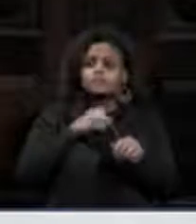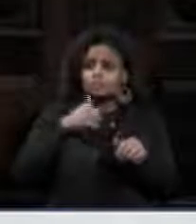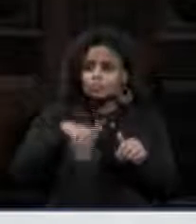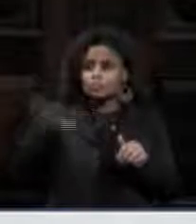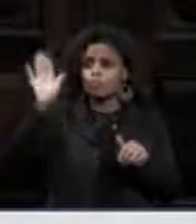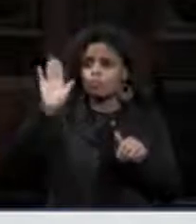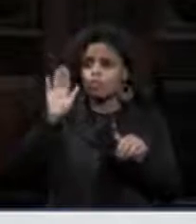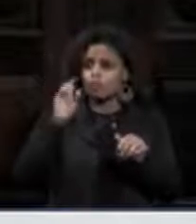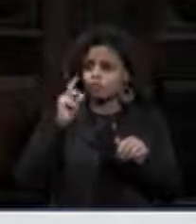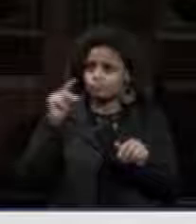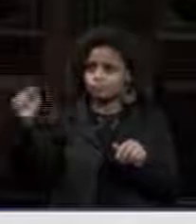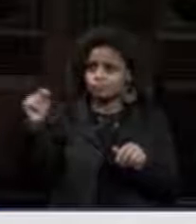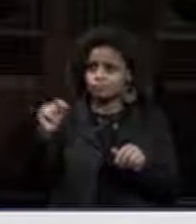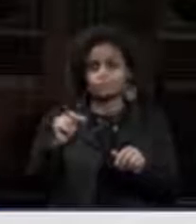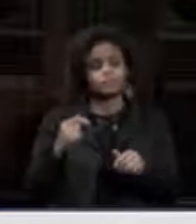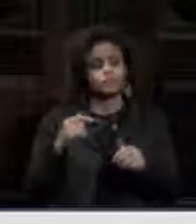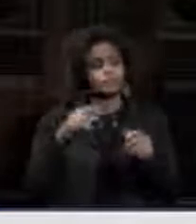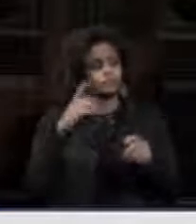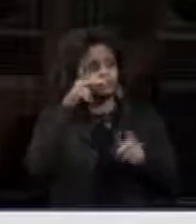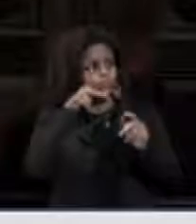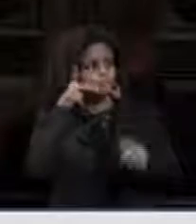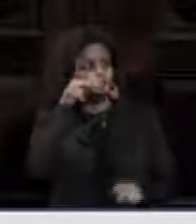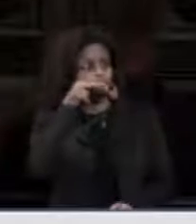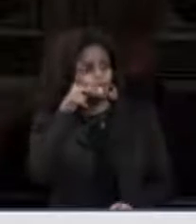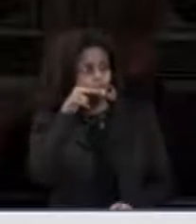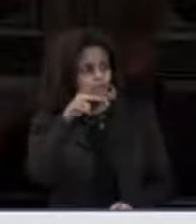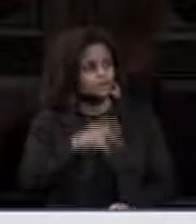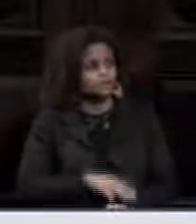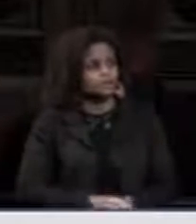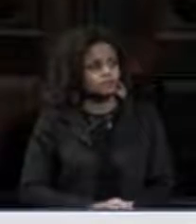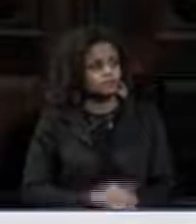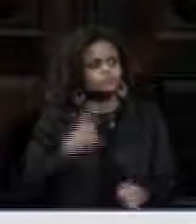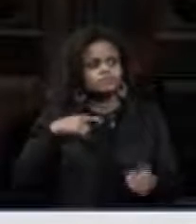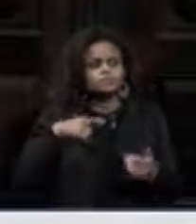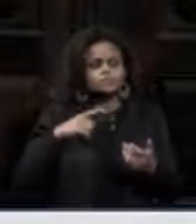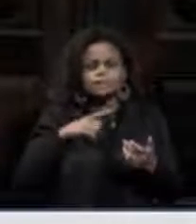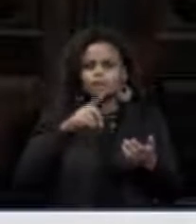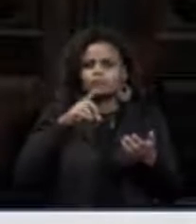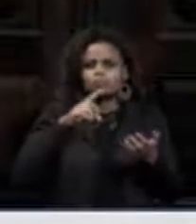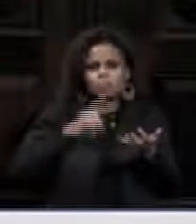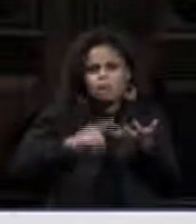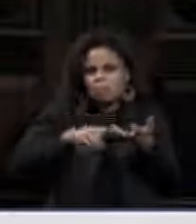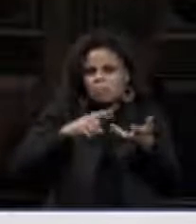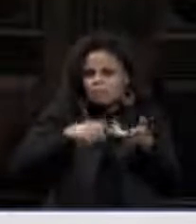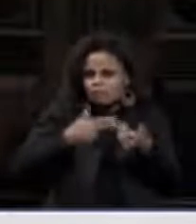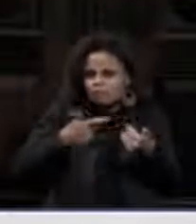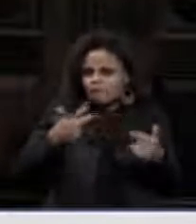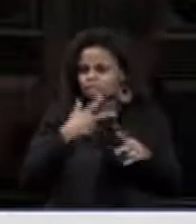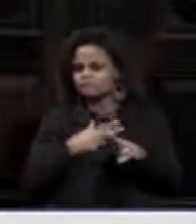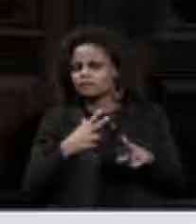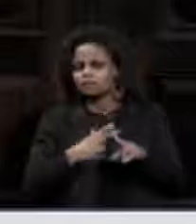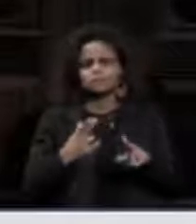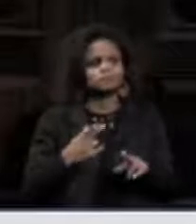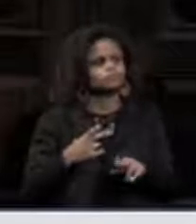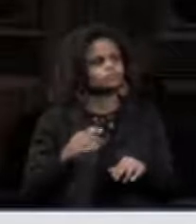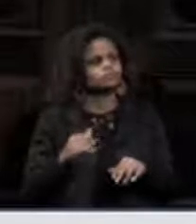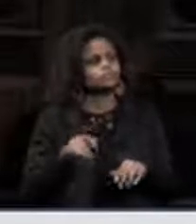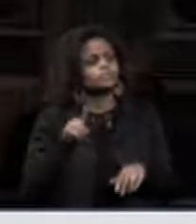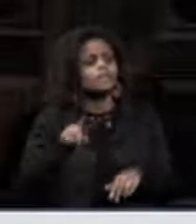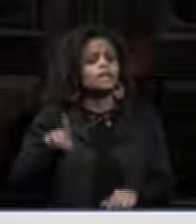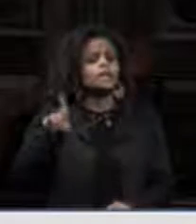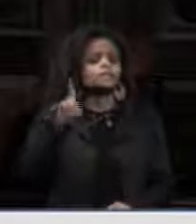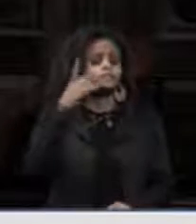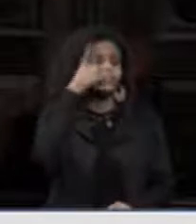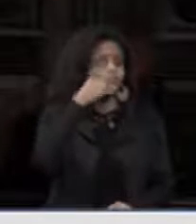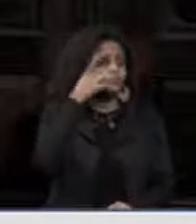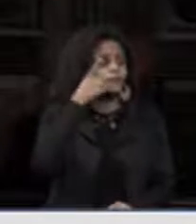ou seja, há uma série de artifícios utilizados pelo